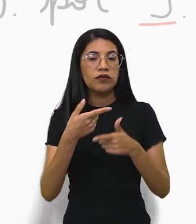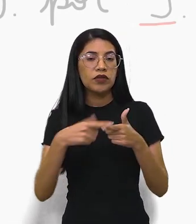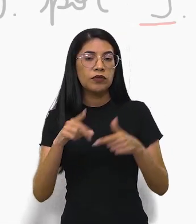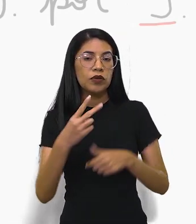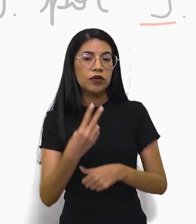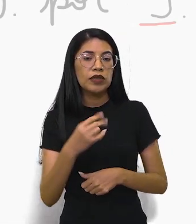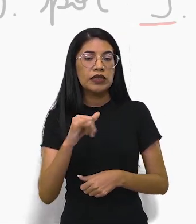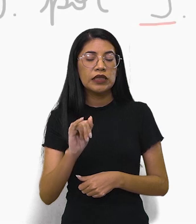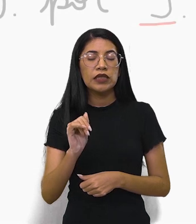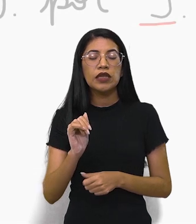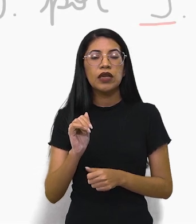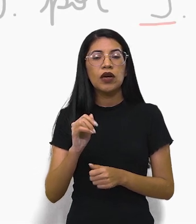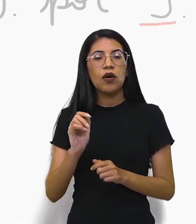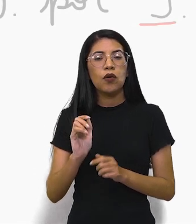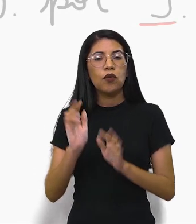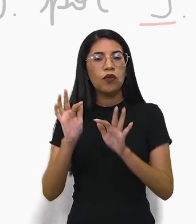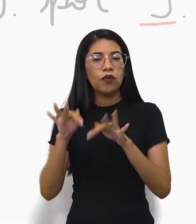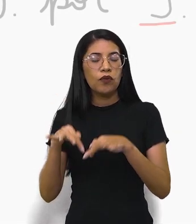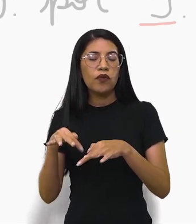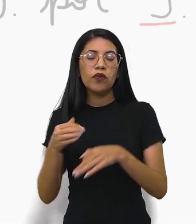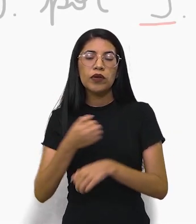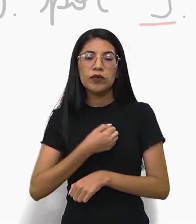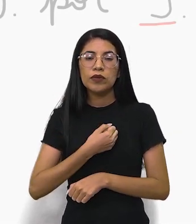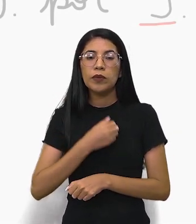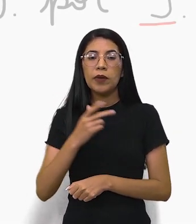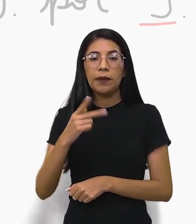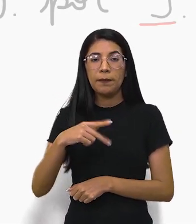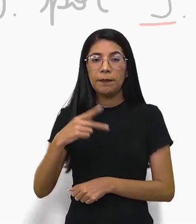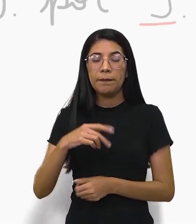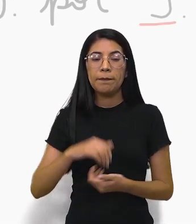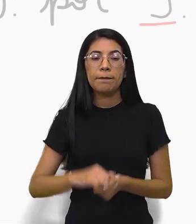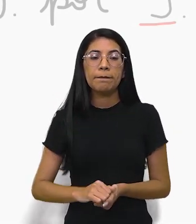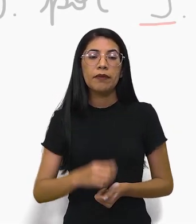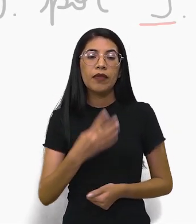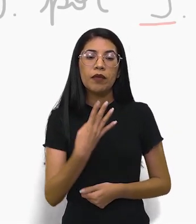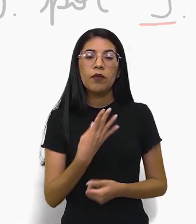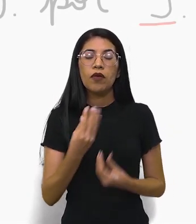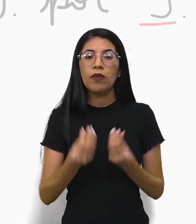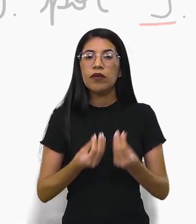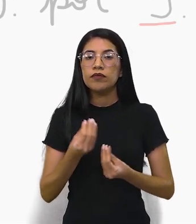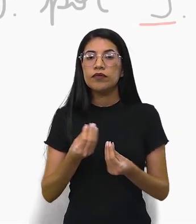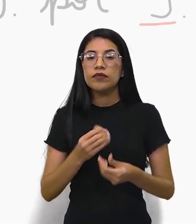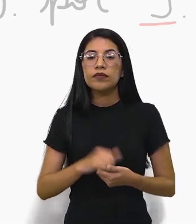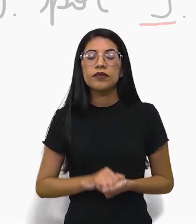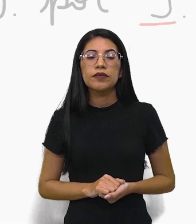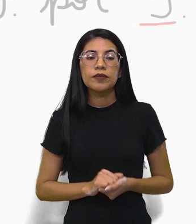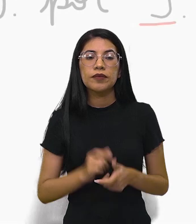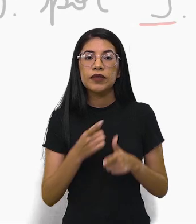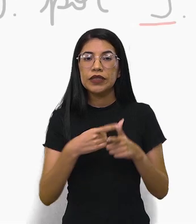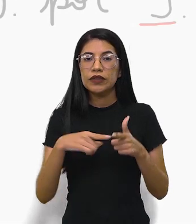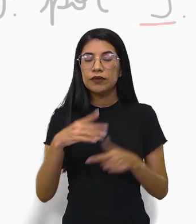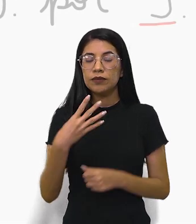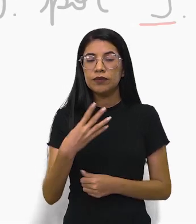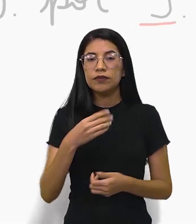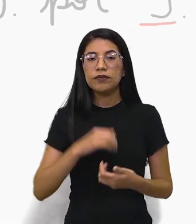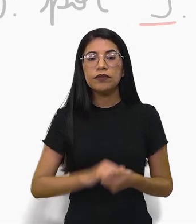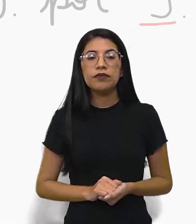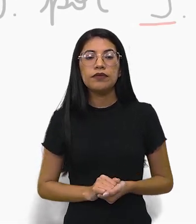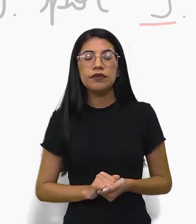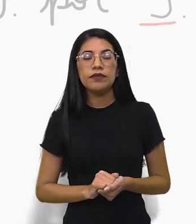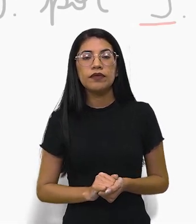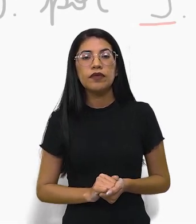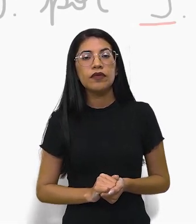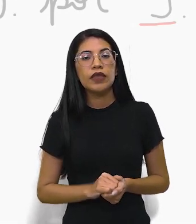quando o último número é par. Quando é que é divisível por 4, professora? Olha lá a regrinha aqui, ó. Quando